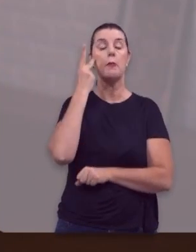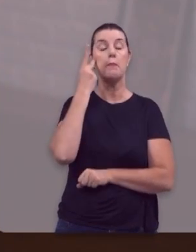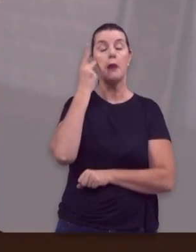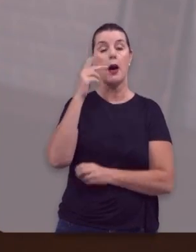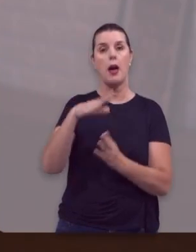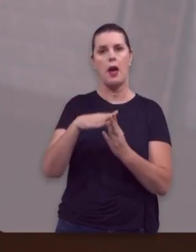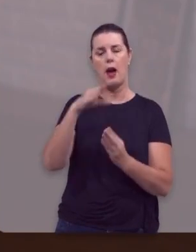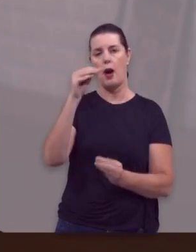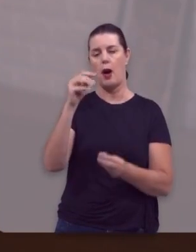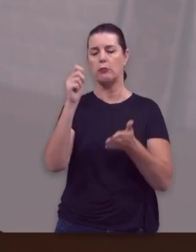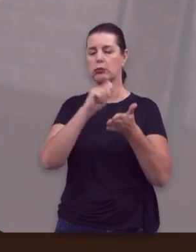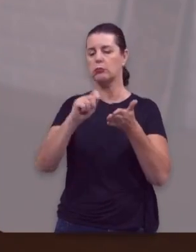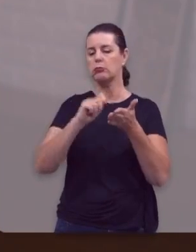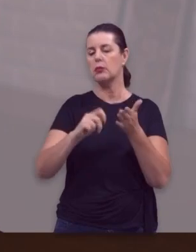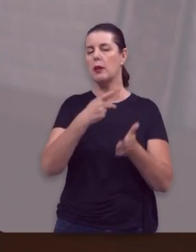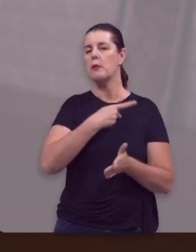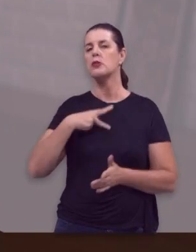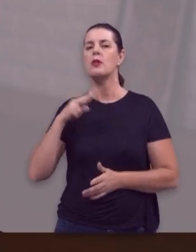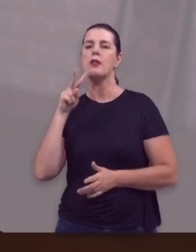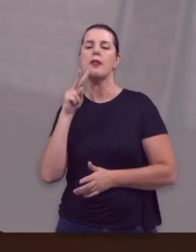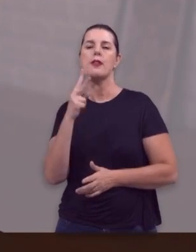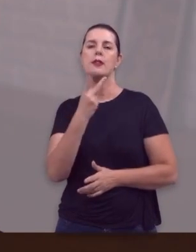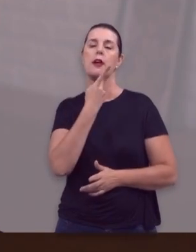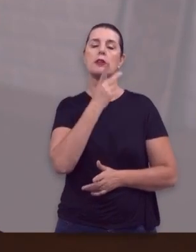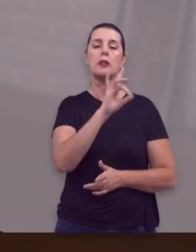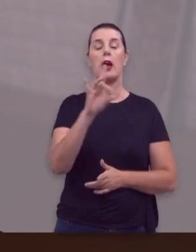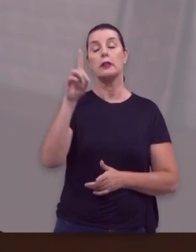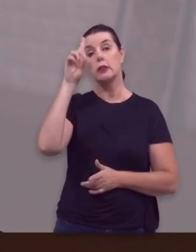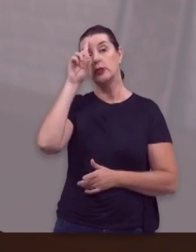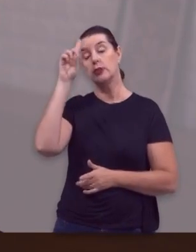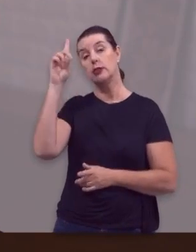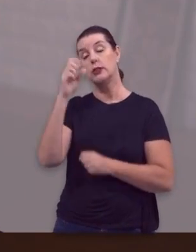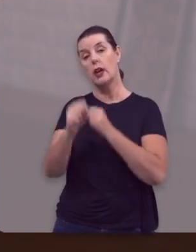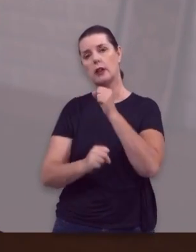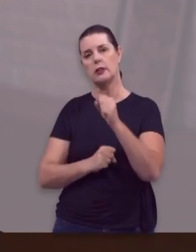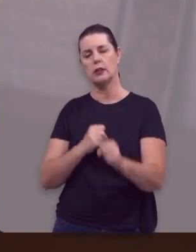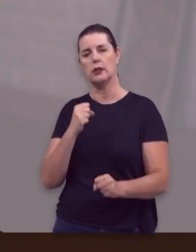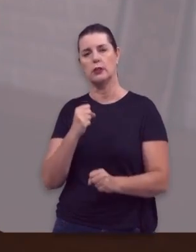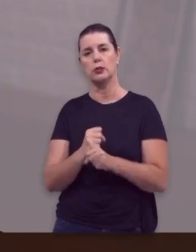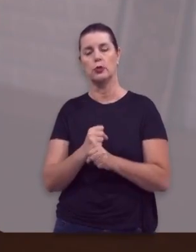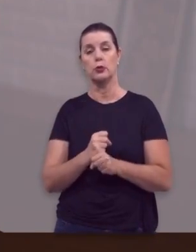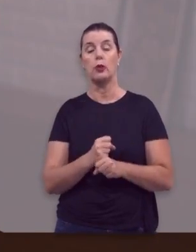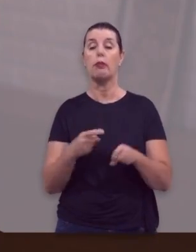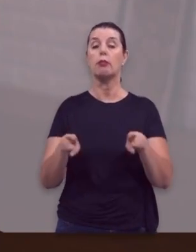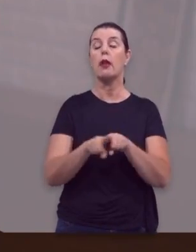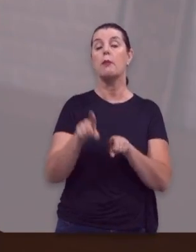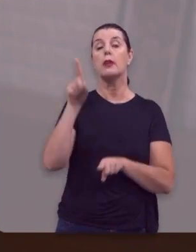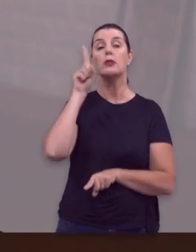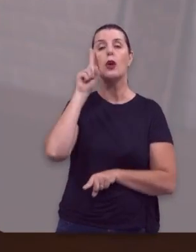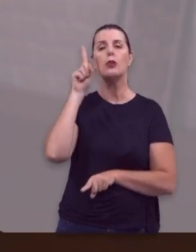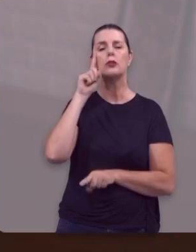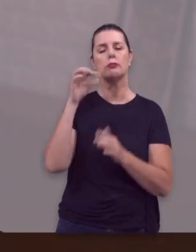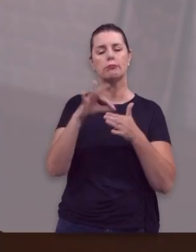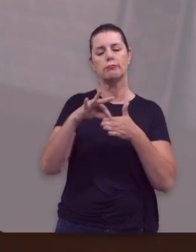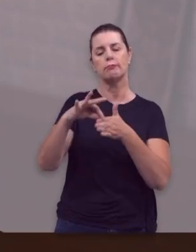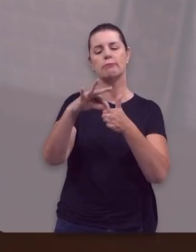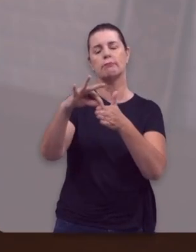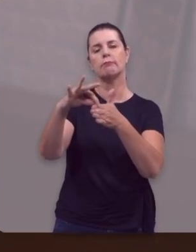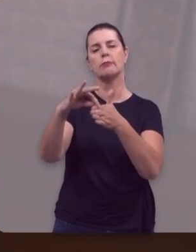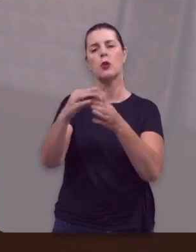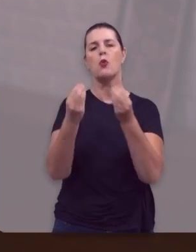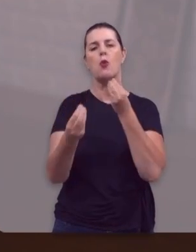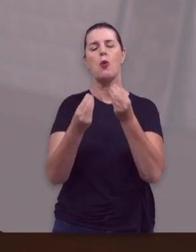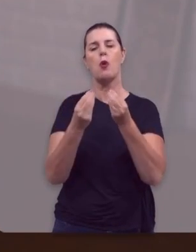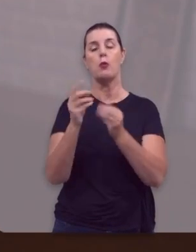escritas pelo reverendo Hernandes Dias Lopes, para cada dia do seu ano e também todo o direcionamento para que você possa,